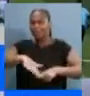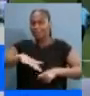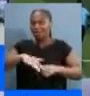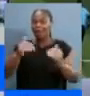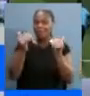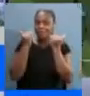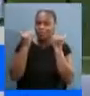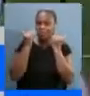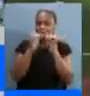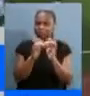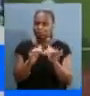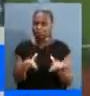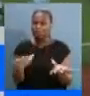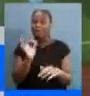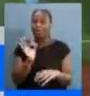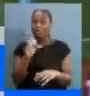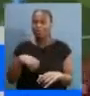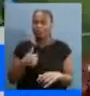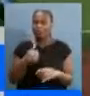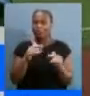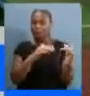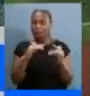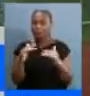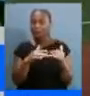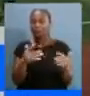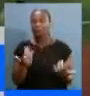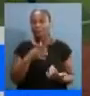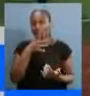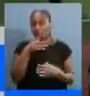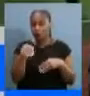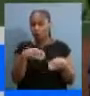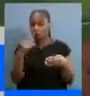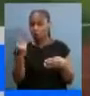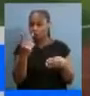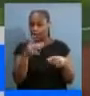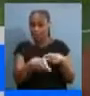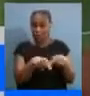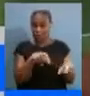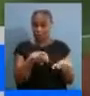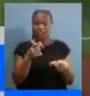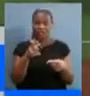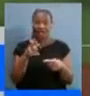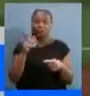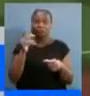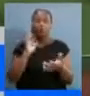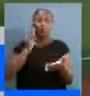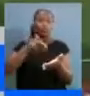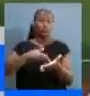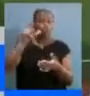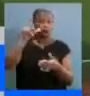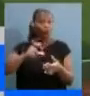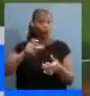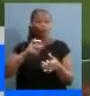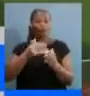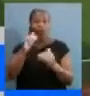a informação está no site da federação cabo verdiana de futebol que avança que o jogo entre as duas seleções é da última jornada de qualificação e